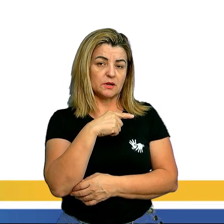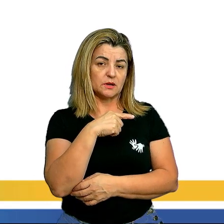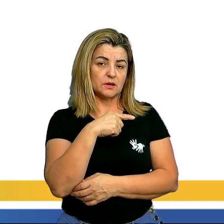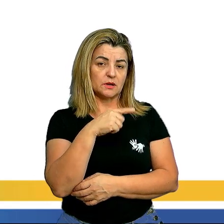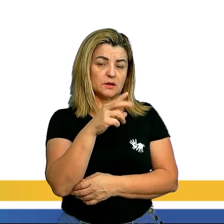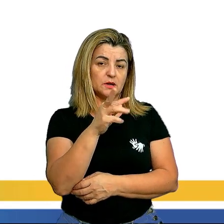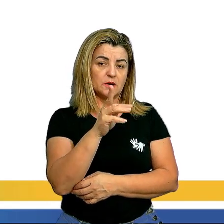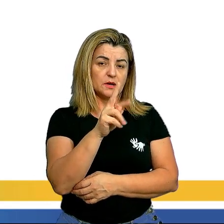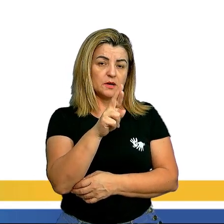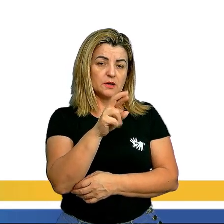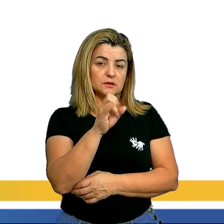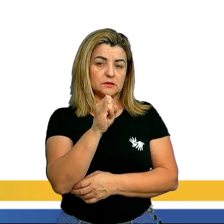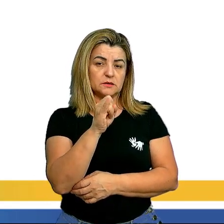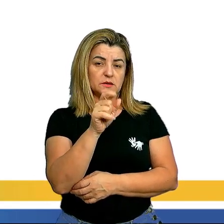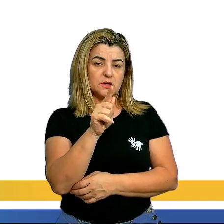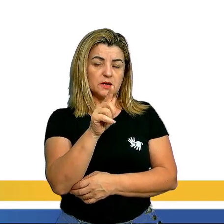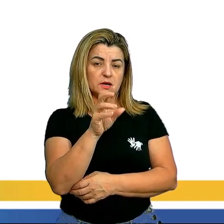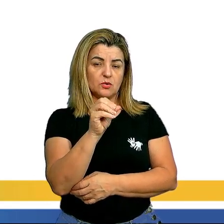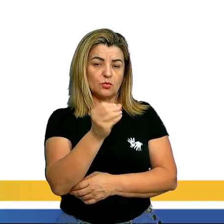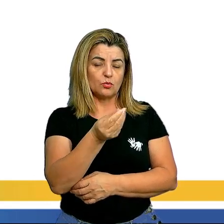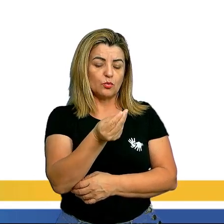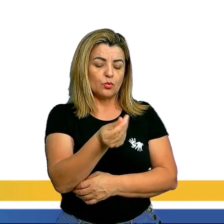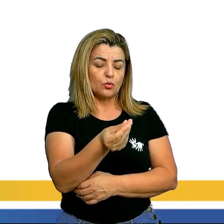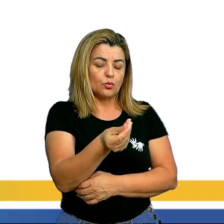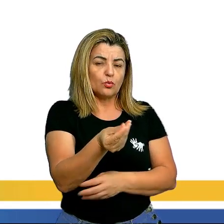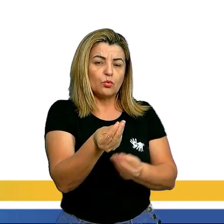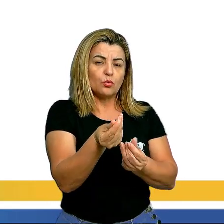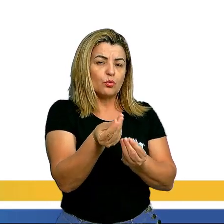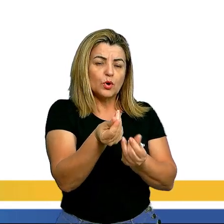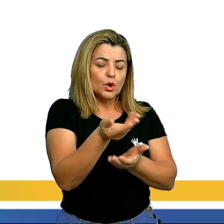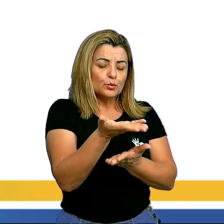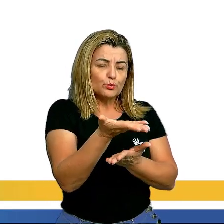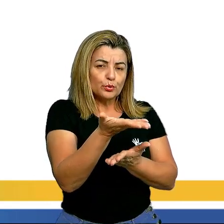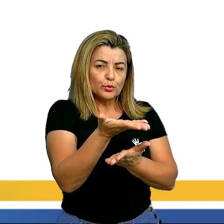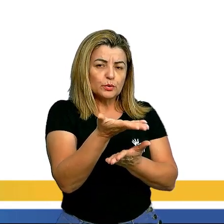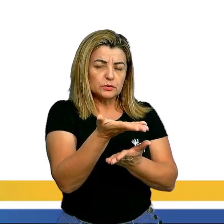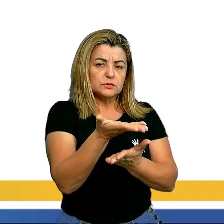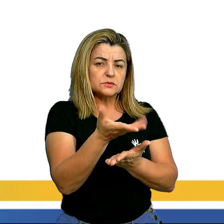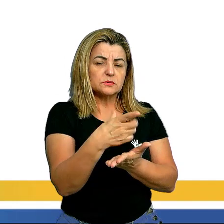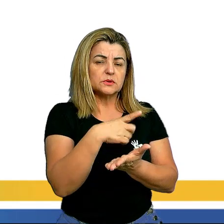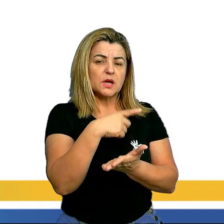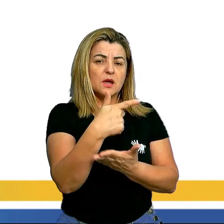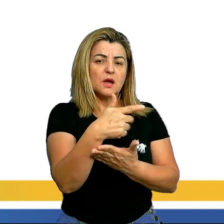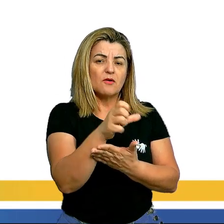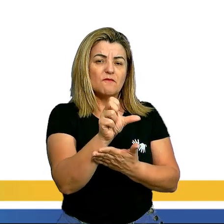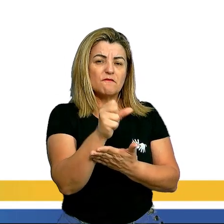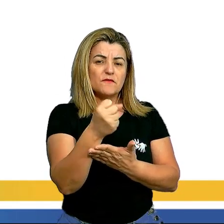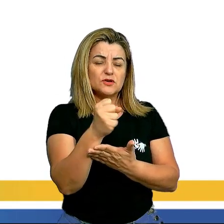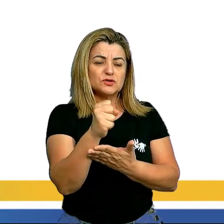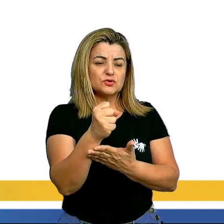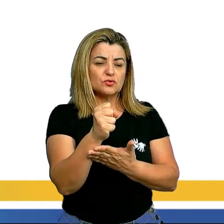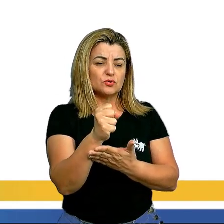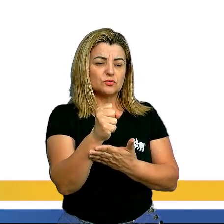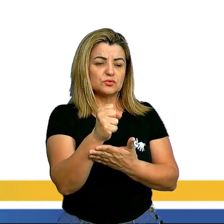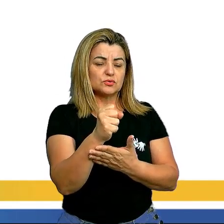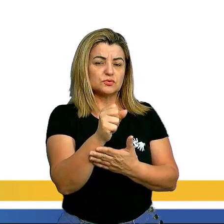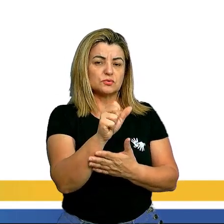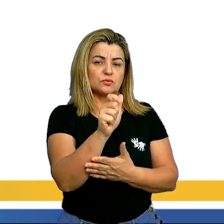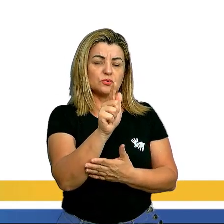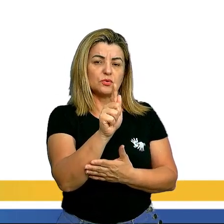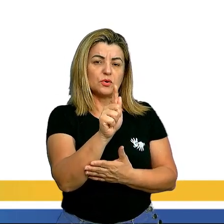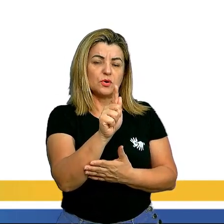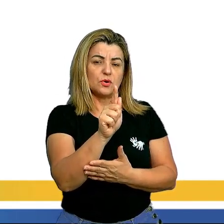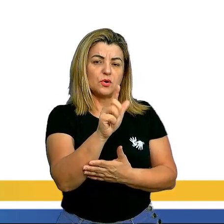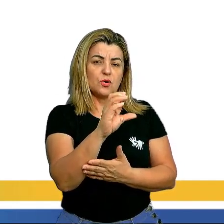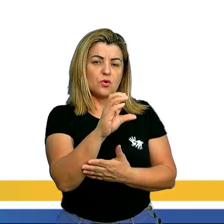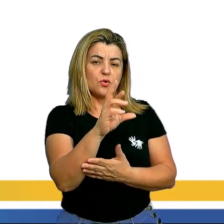é Titricum túrgido. É uma espécie diferente, que ela tem 28 cromossomos. E